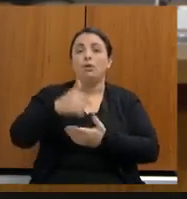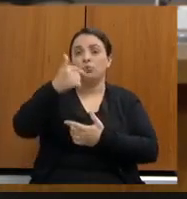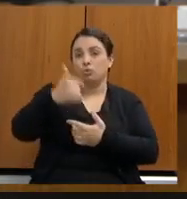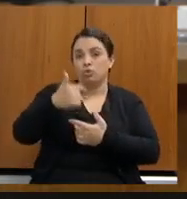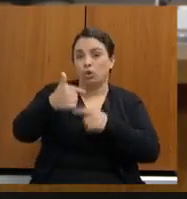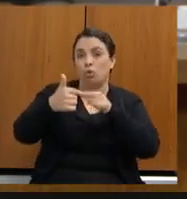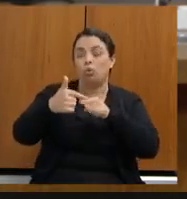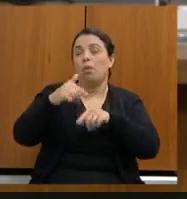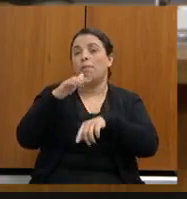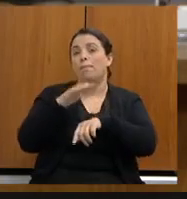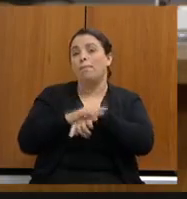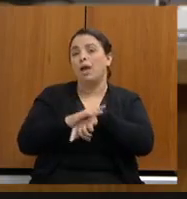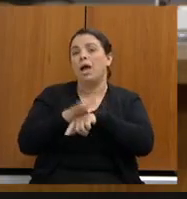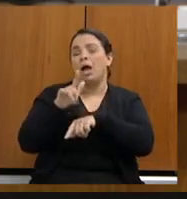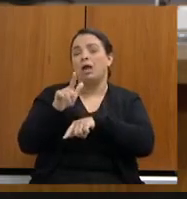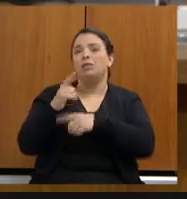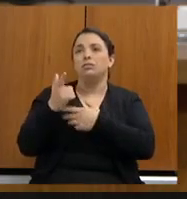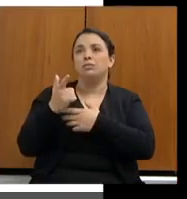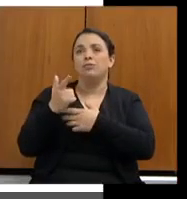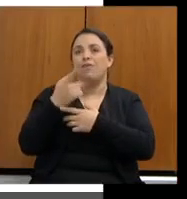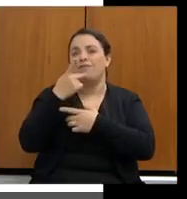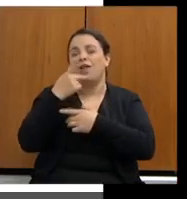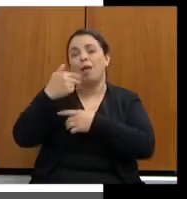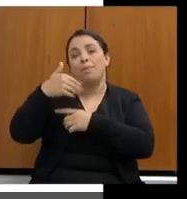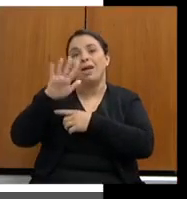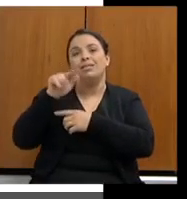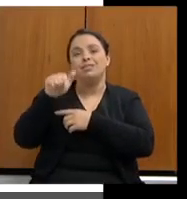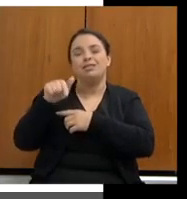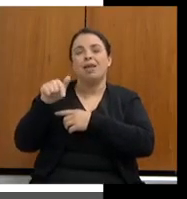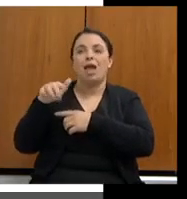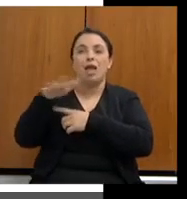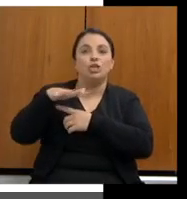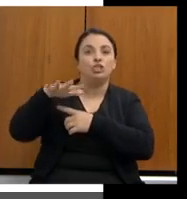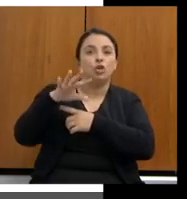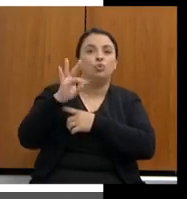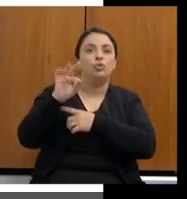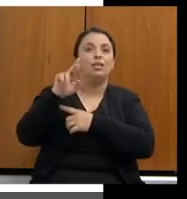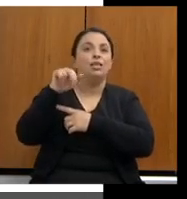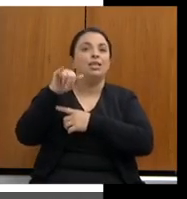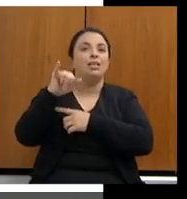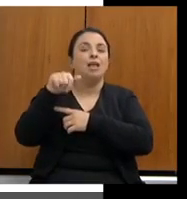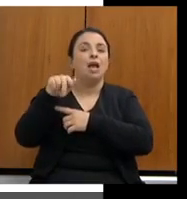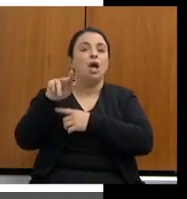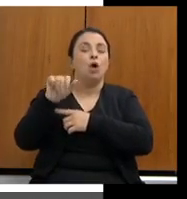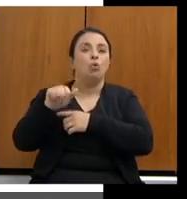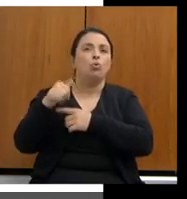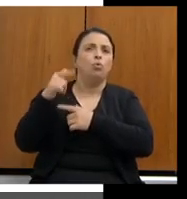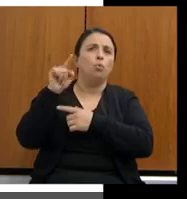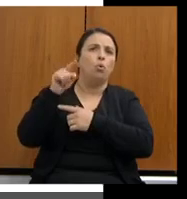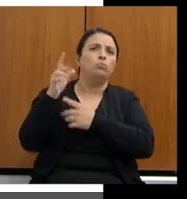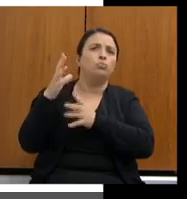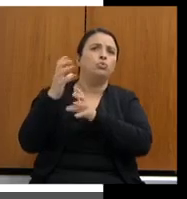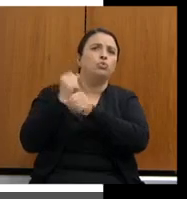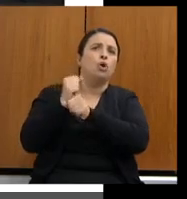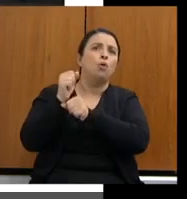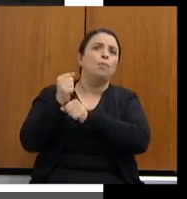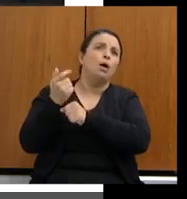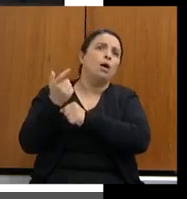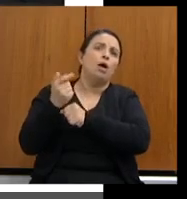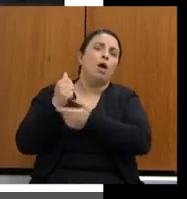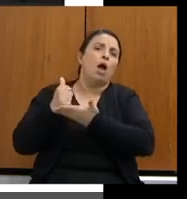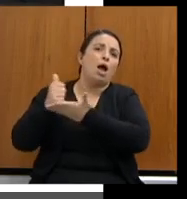COB que é a região do Triângulo Mineiro e Noroeste com 1.512 ocorrências atendidas pode